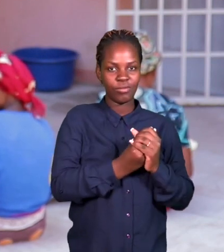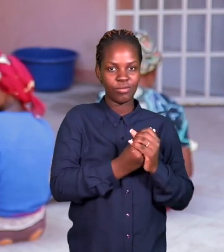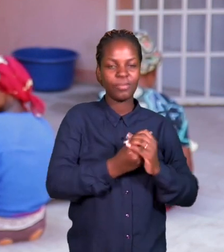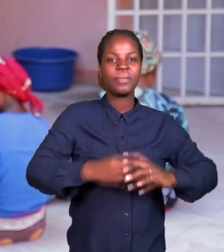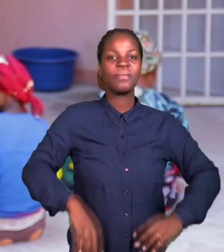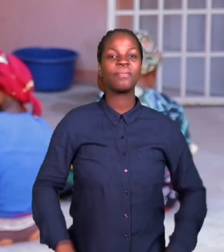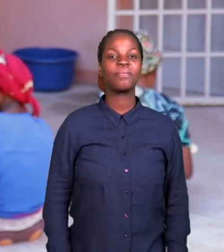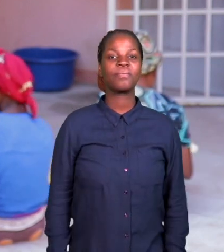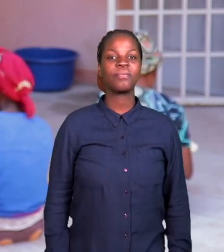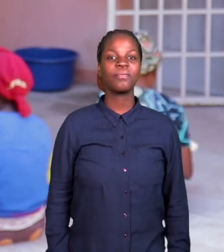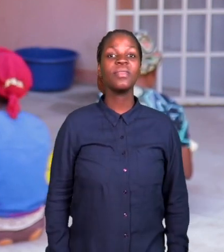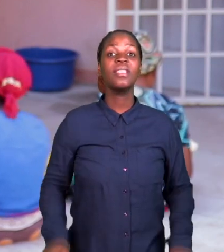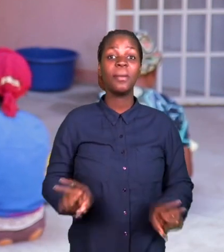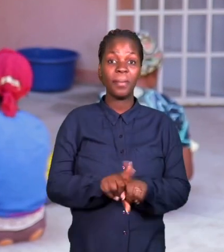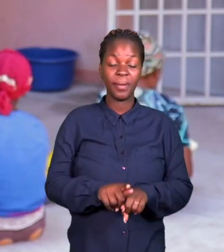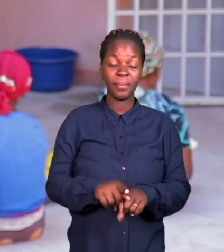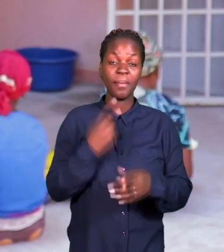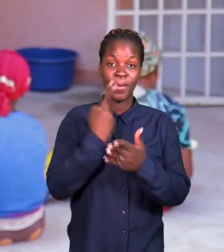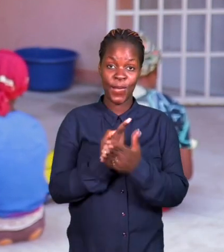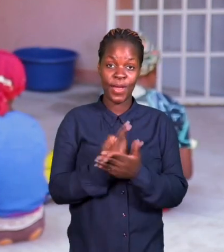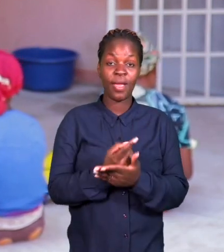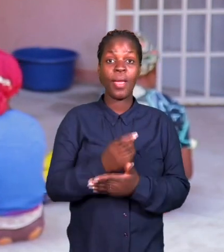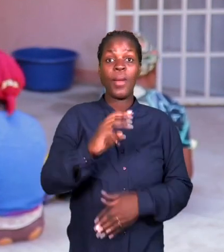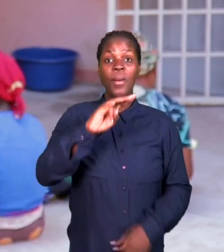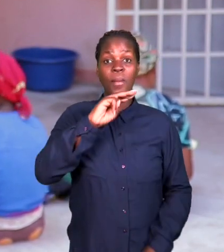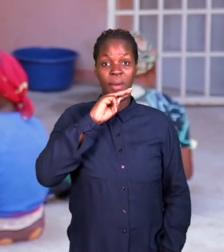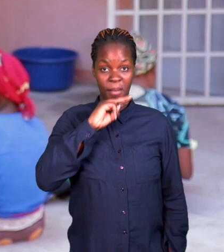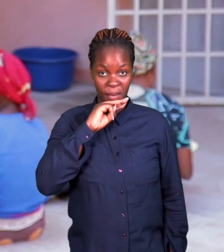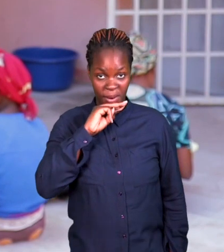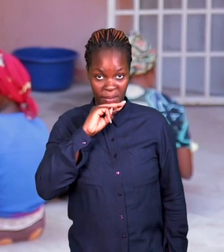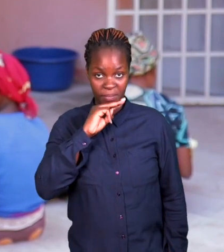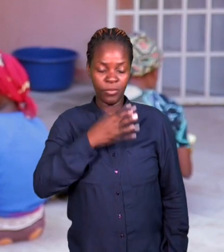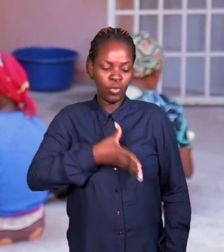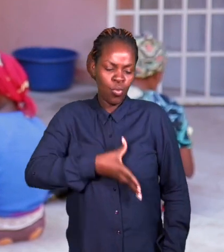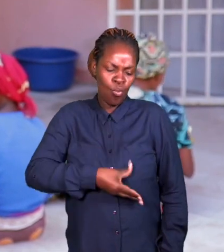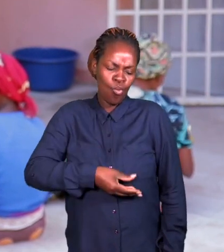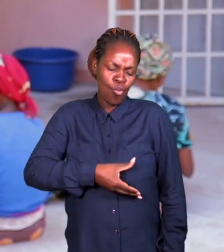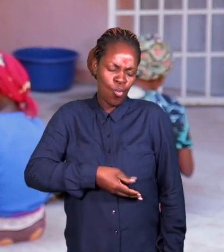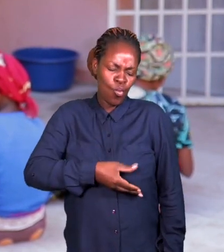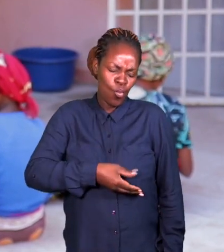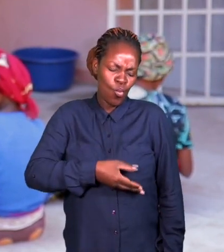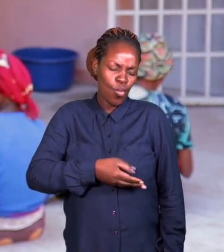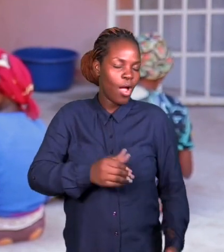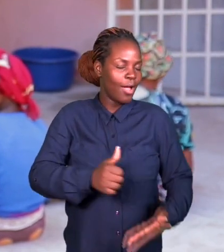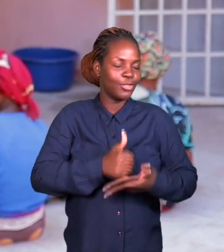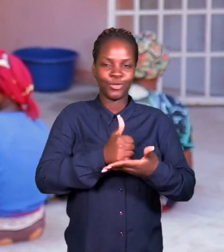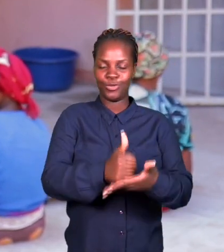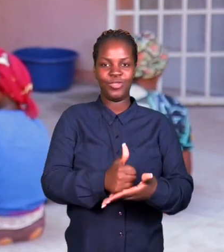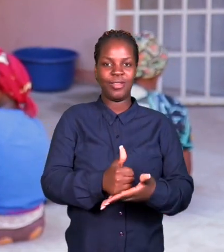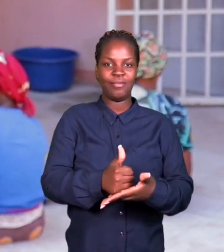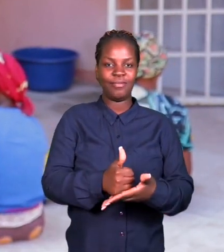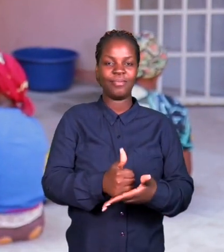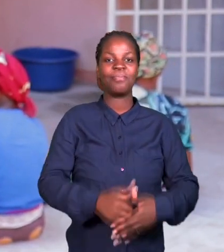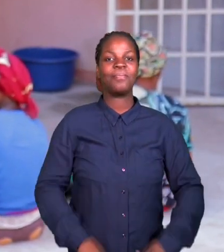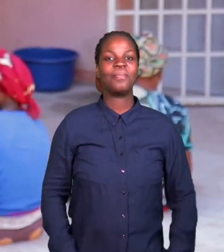Também é muito importante para a mãe também o processo de aleitamento. Funciona como um método